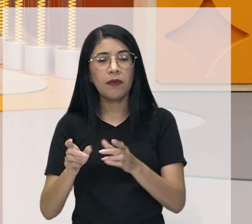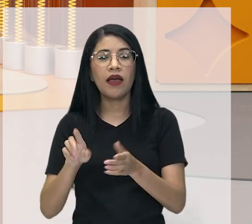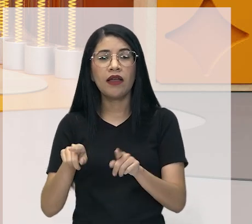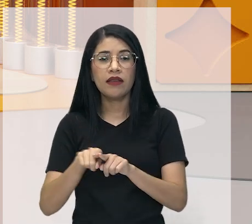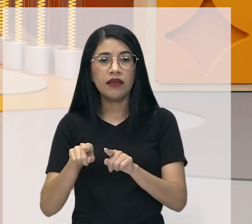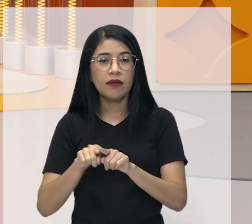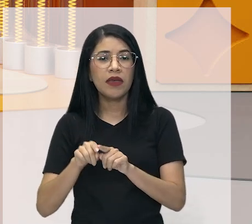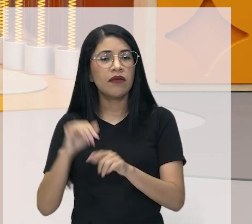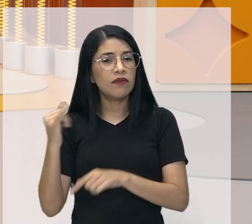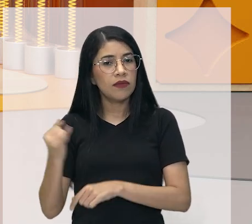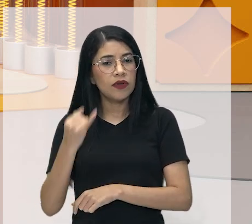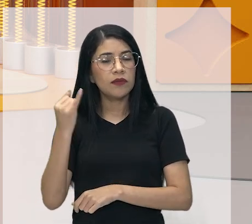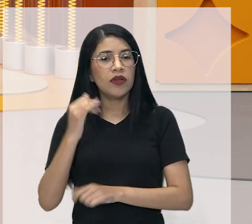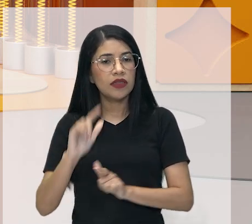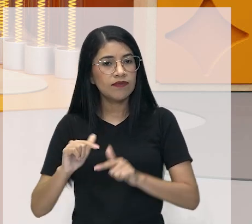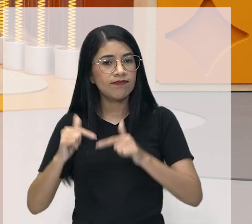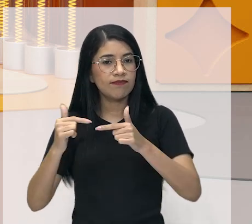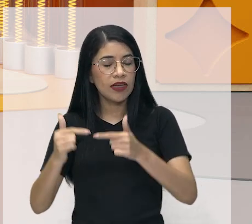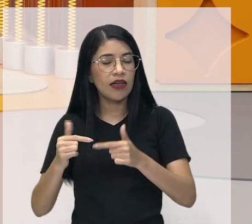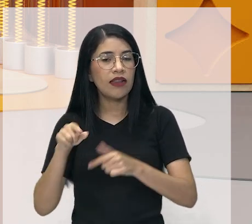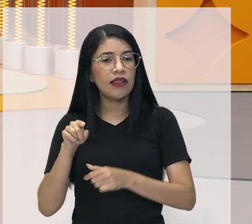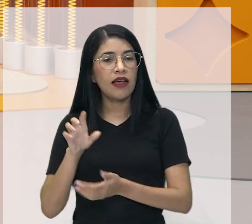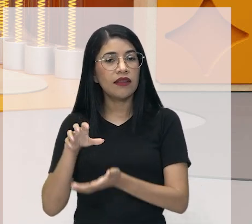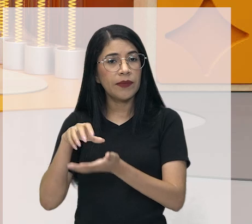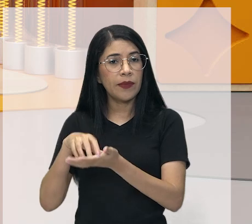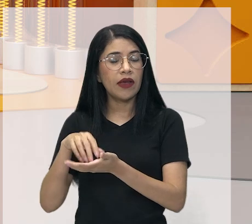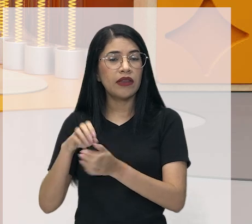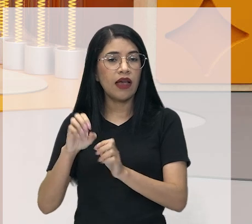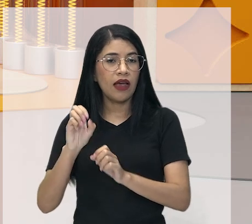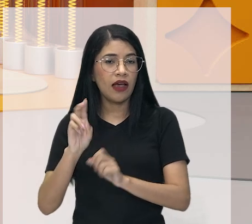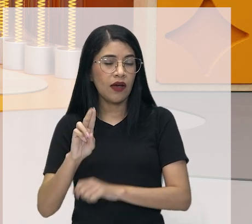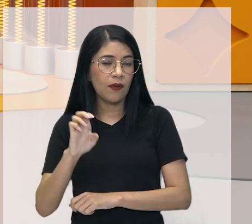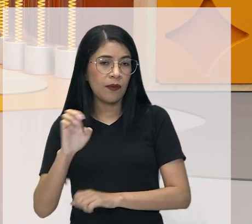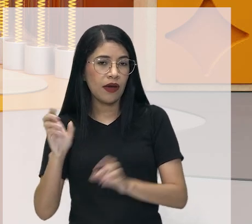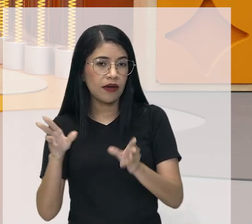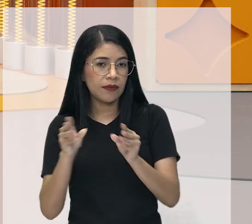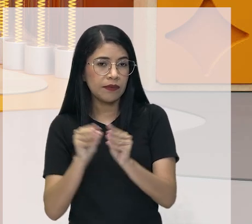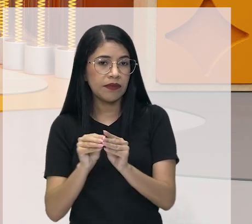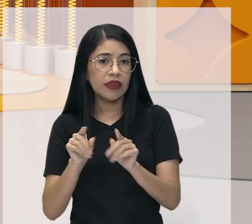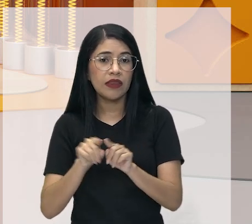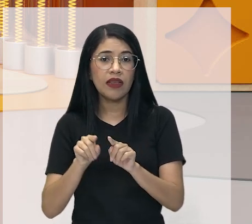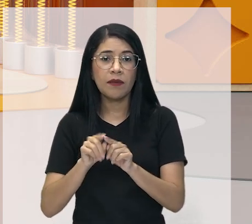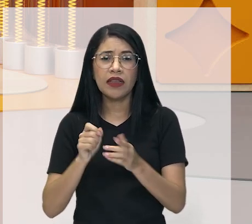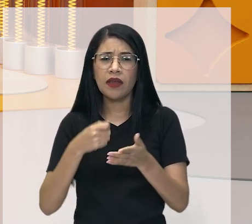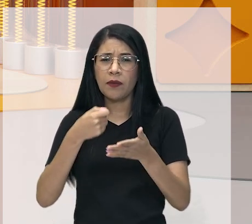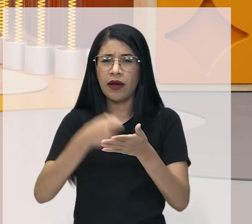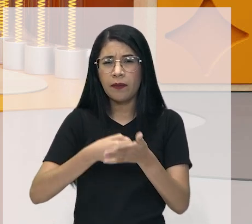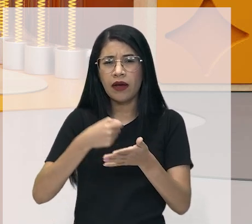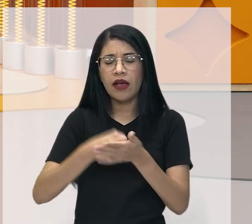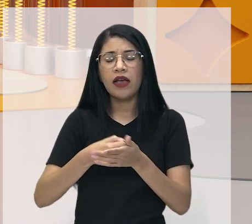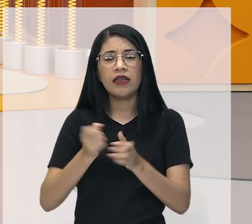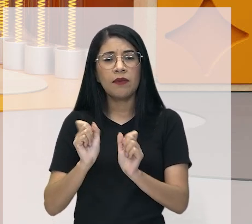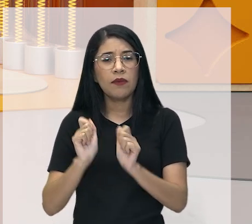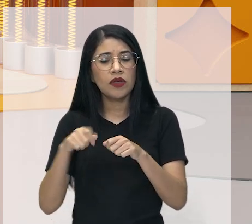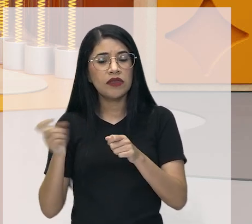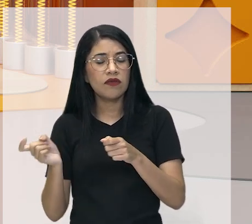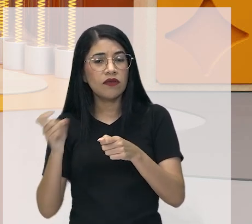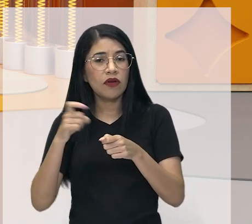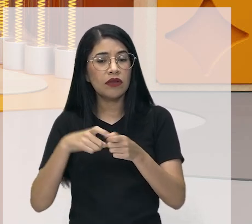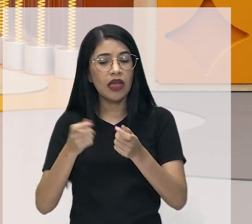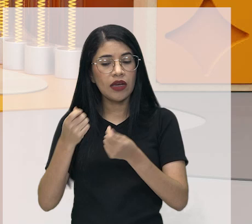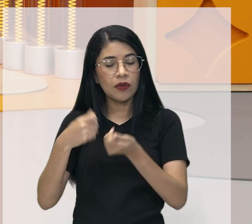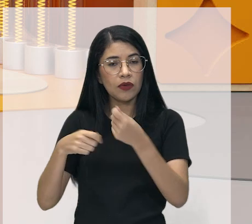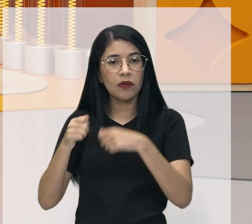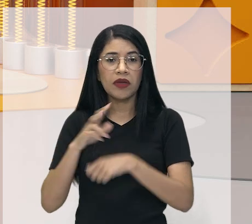muito efetiva no bloco e também há um poder muito grande de resiliência e de recuperação da